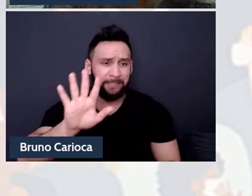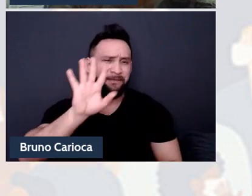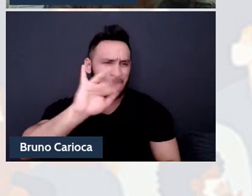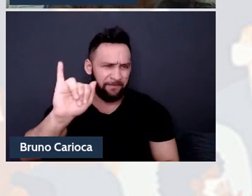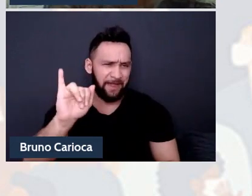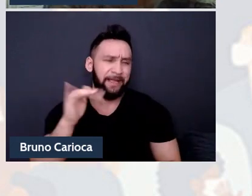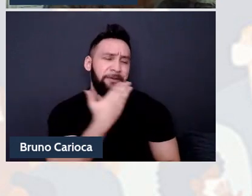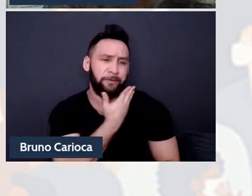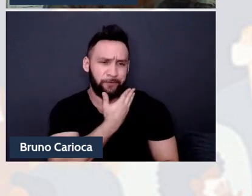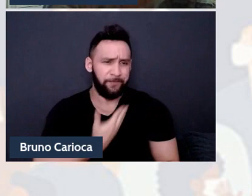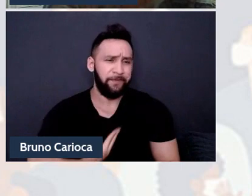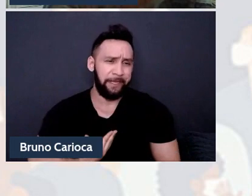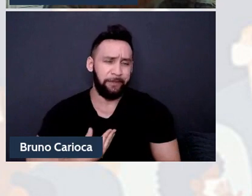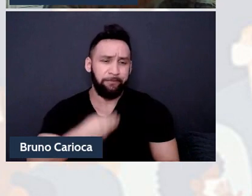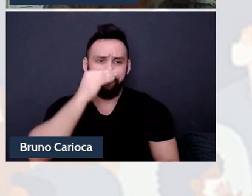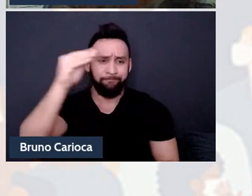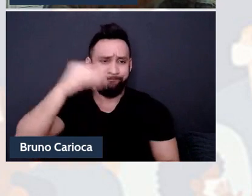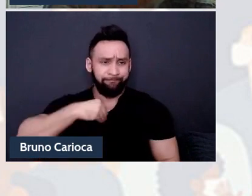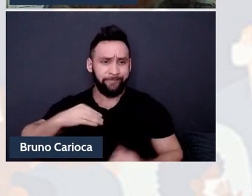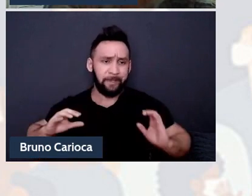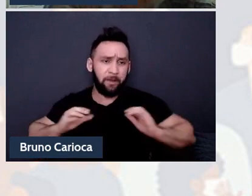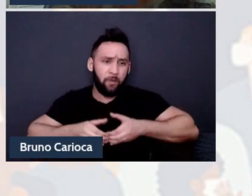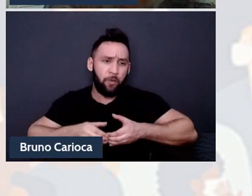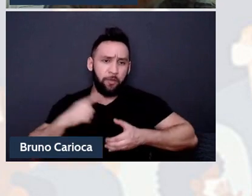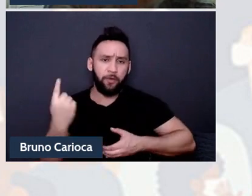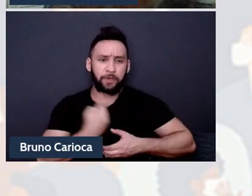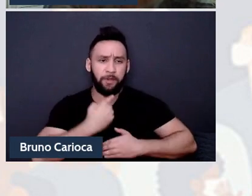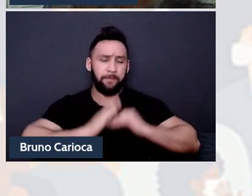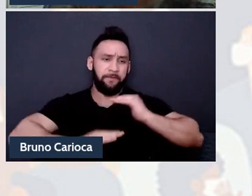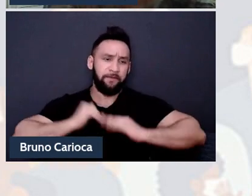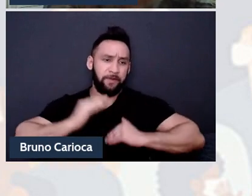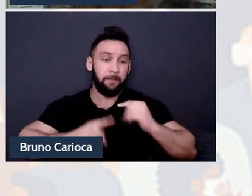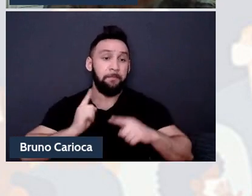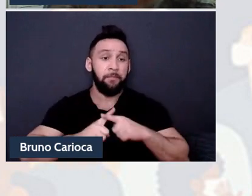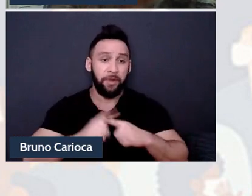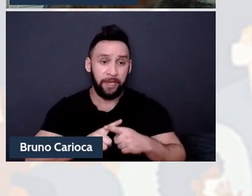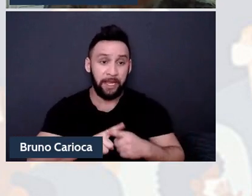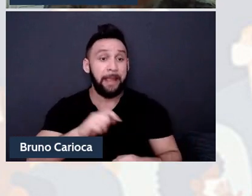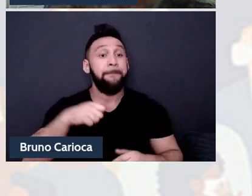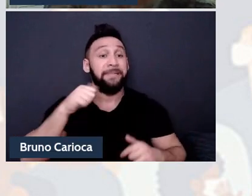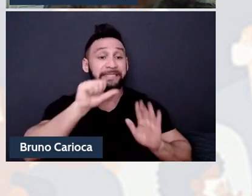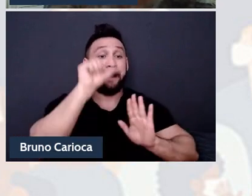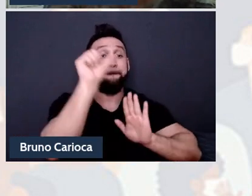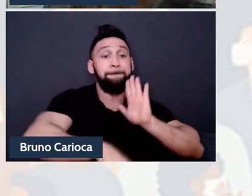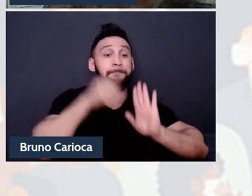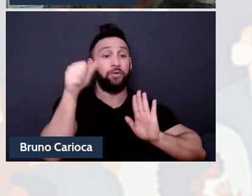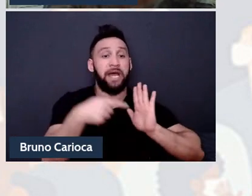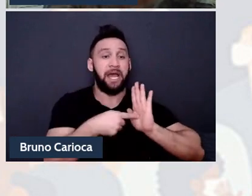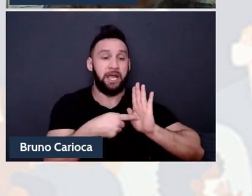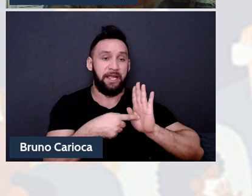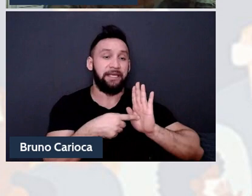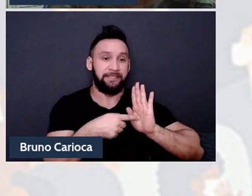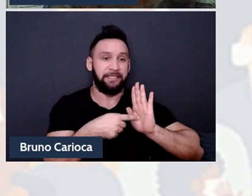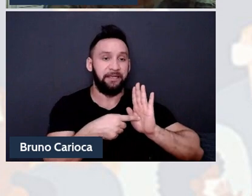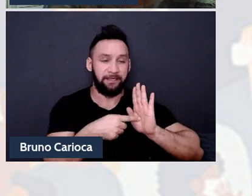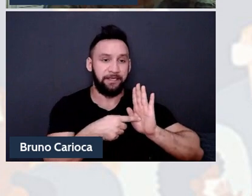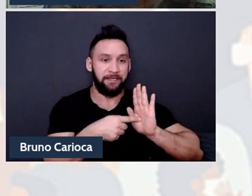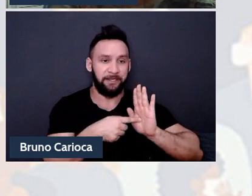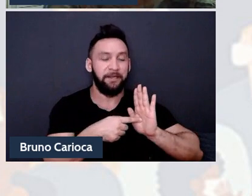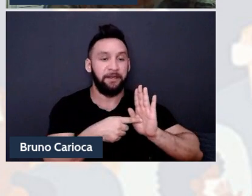for revogada, que é o que nós desejamos, né? Então, aqui, já me